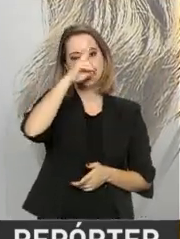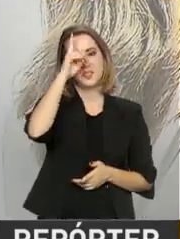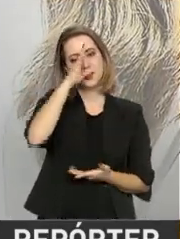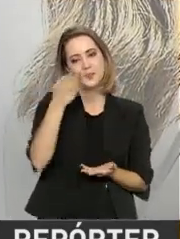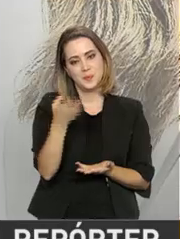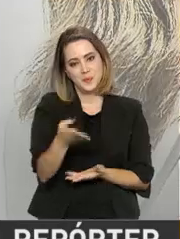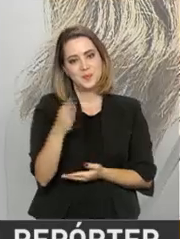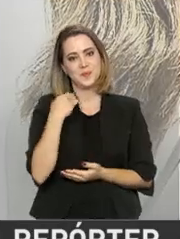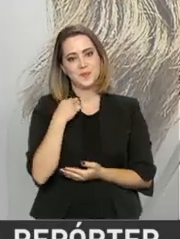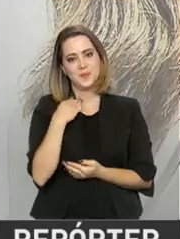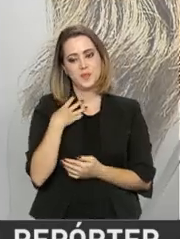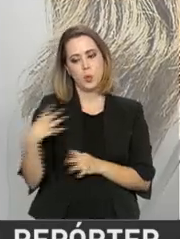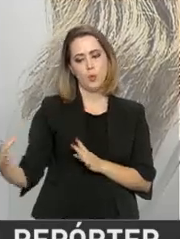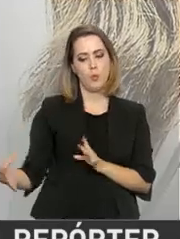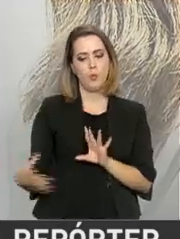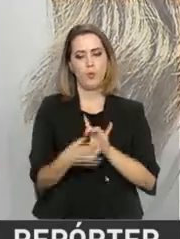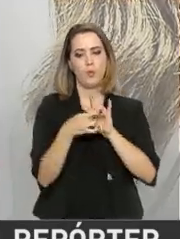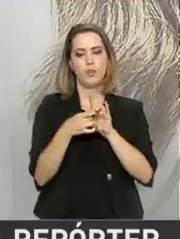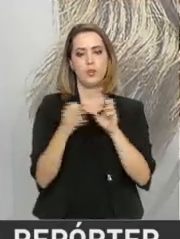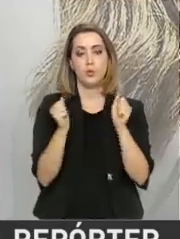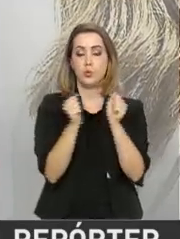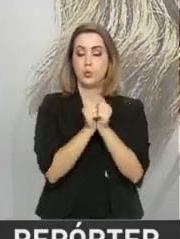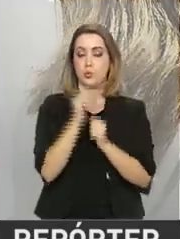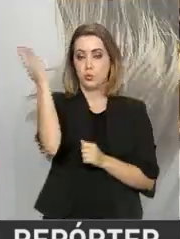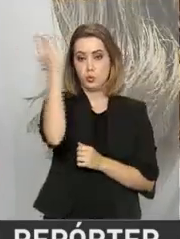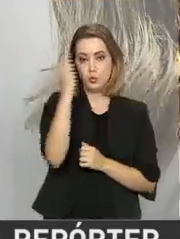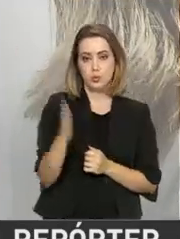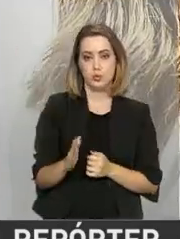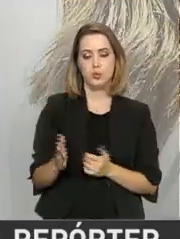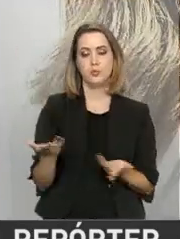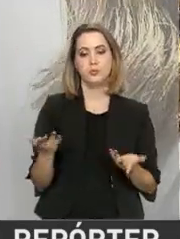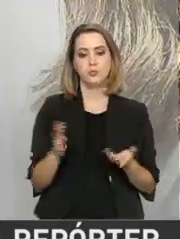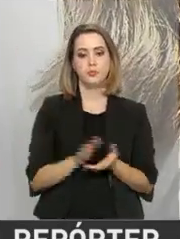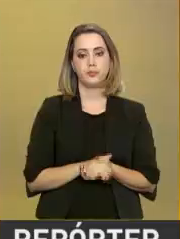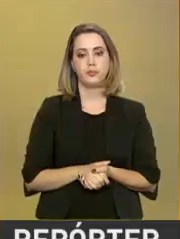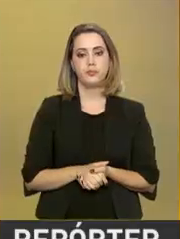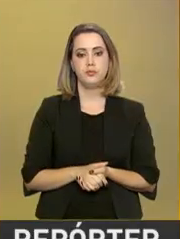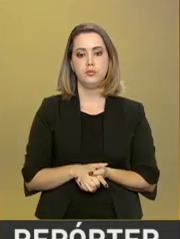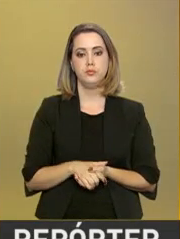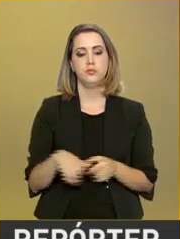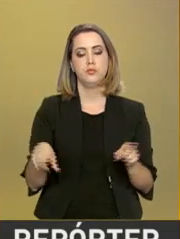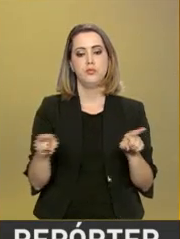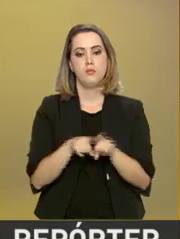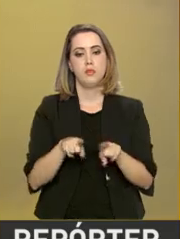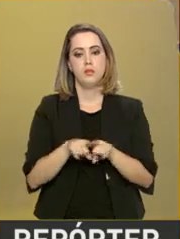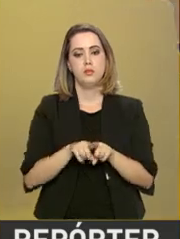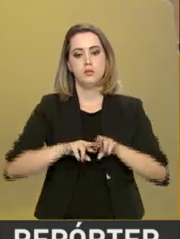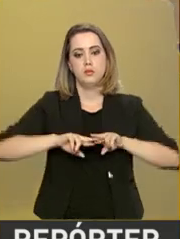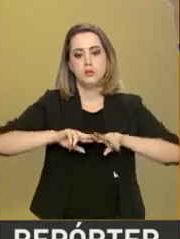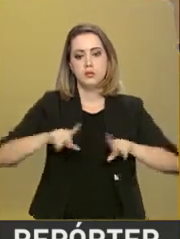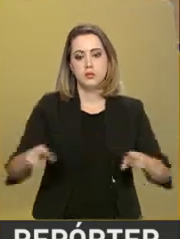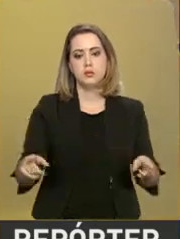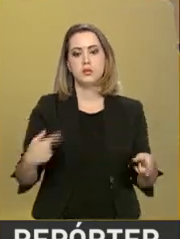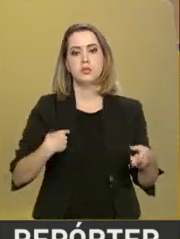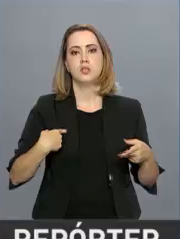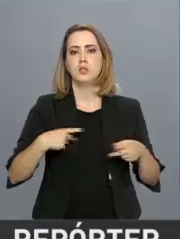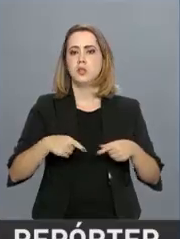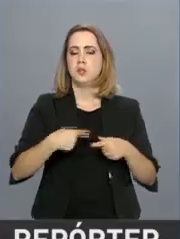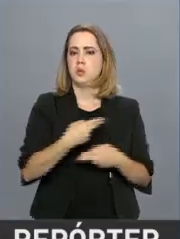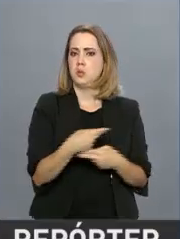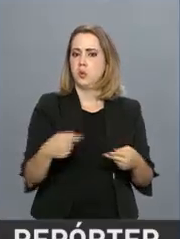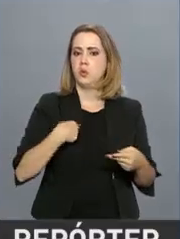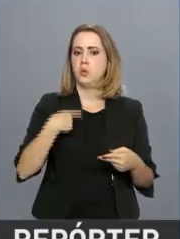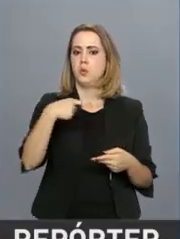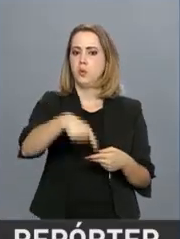a história do banco se entrelaça com a história do Brasil nos principais fatos relevantes né além disso a gente traz Alguns alguns móveis alguns